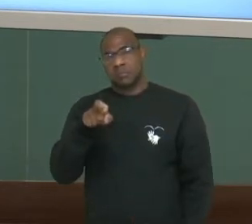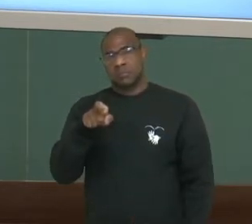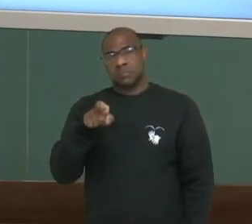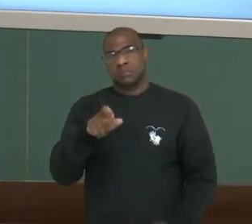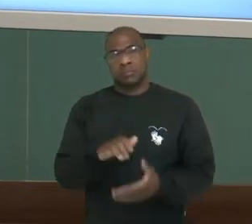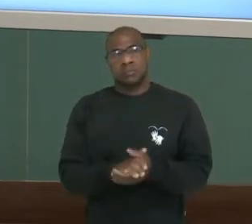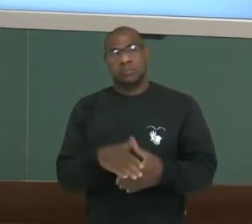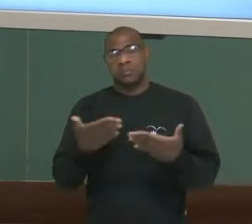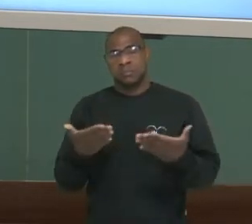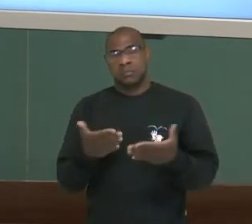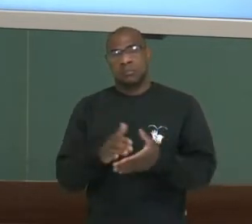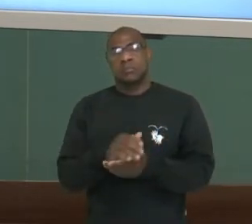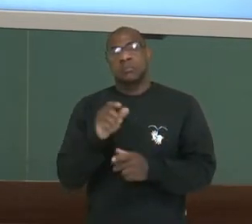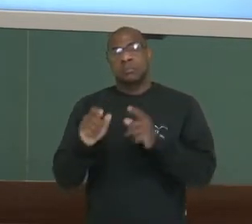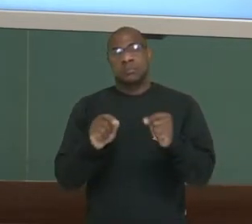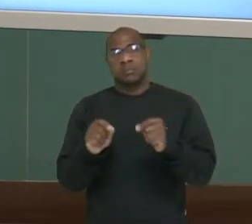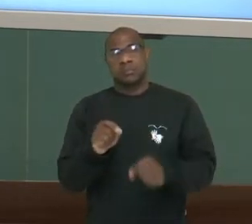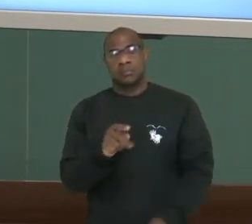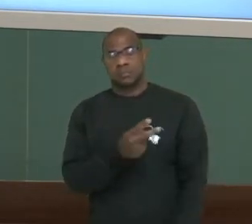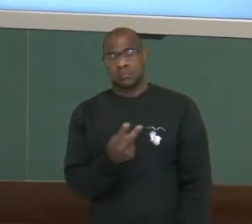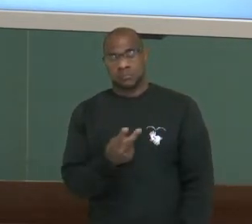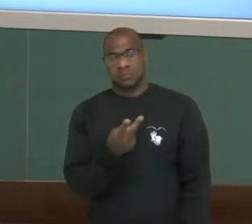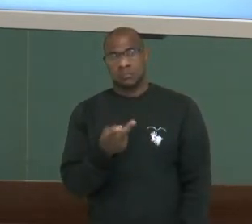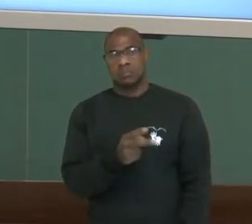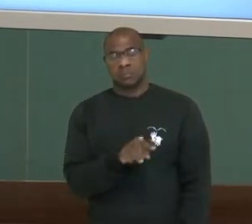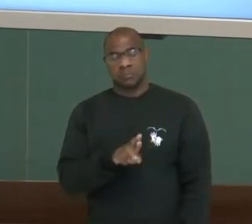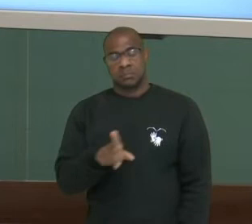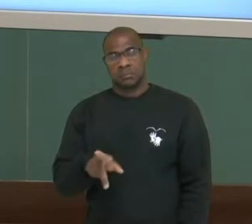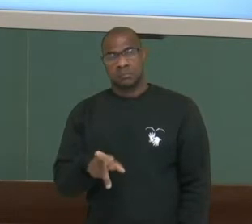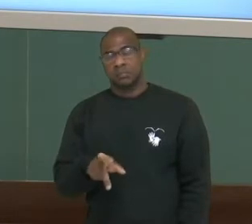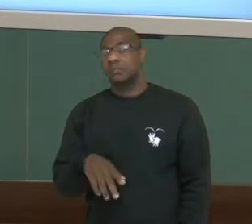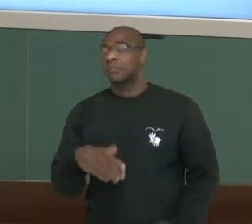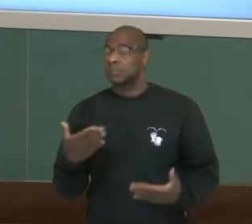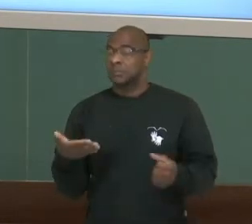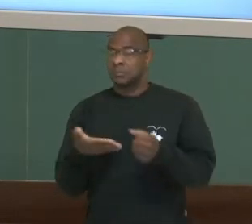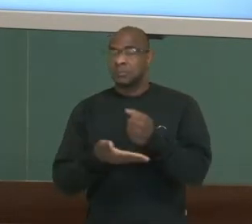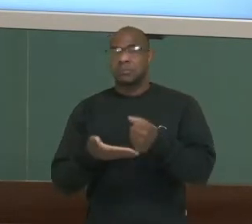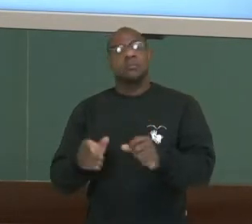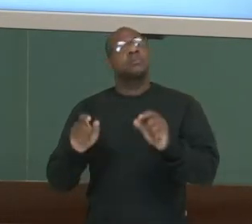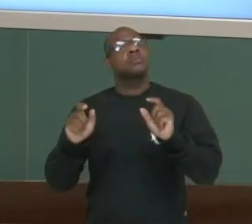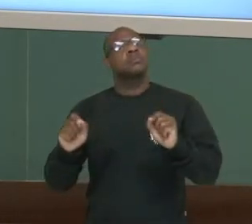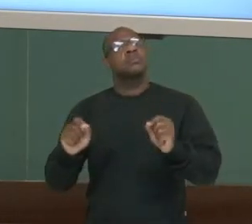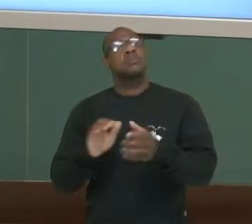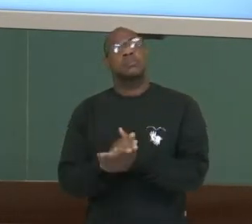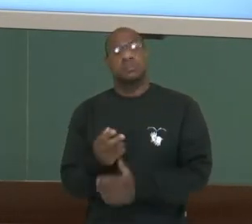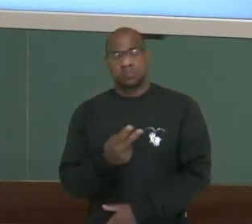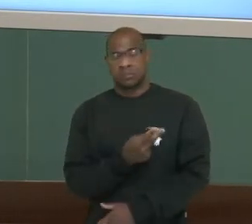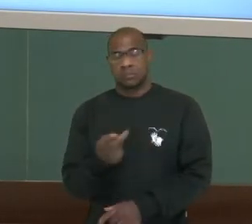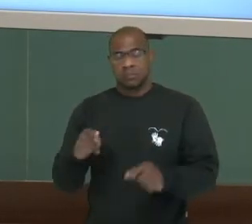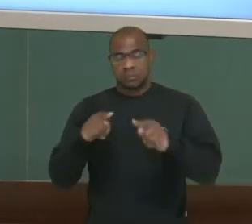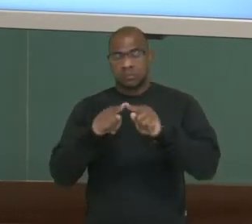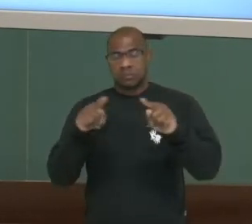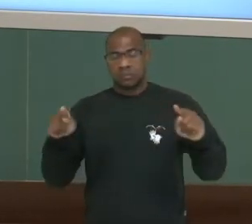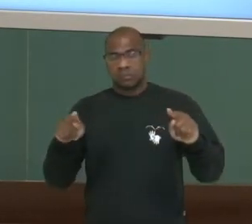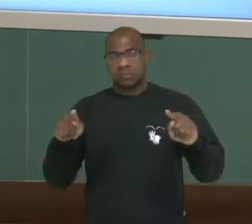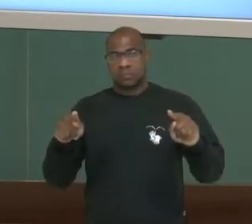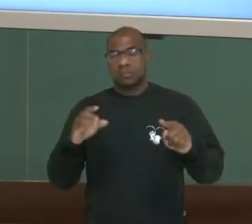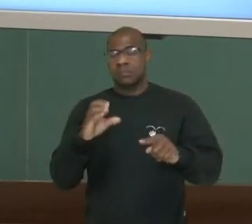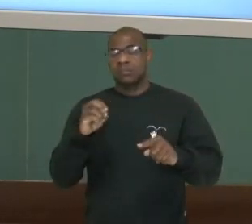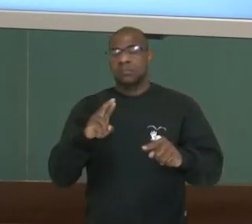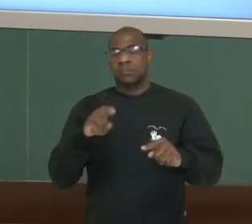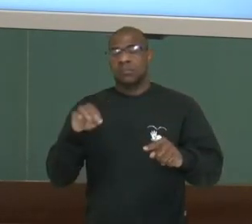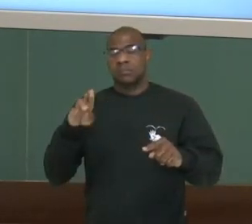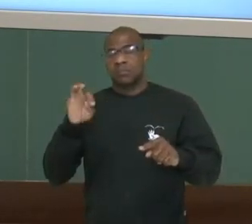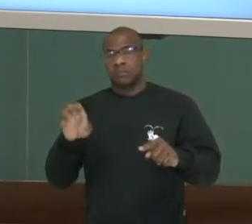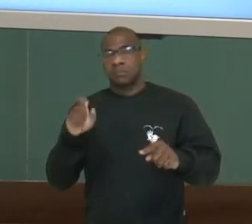portanto, os coeficientes angulares serão diferentes. Então, basicamente, Para que duas retas sejam concorrentes em um ponto, o